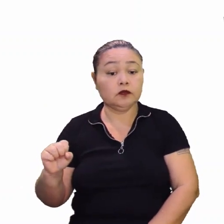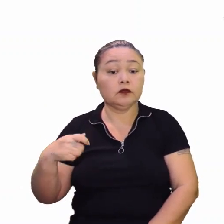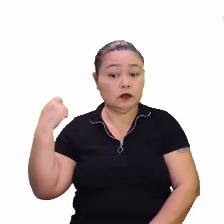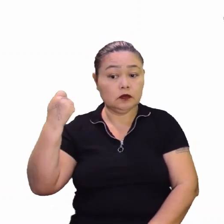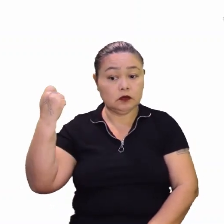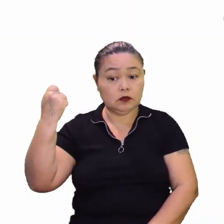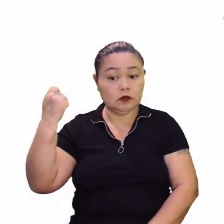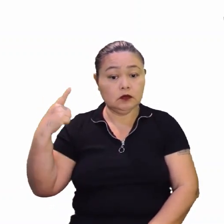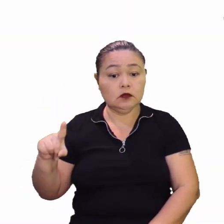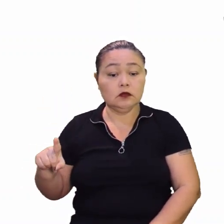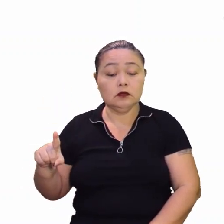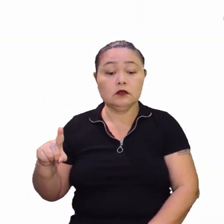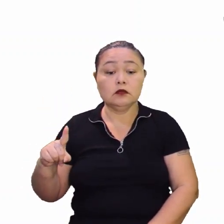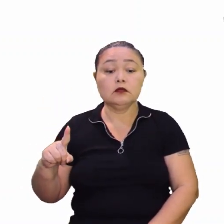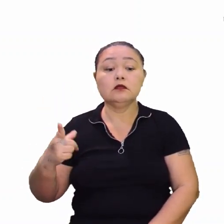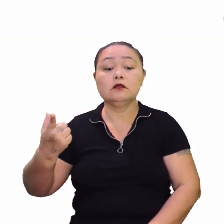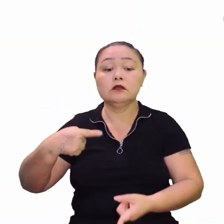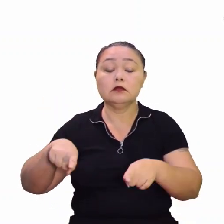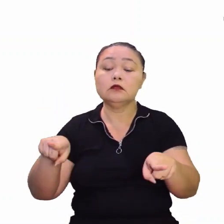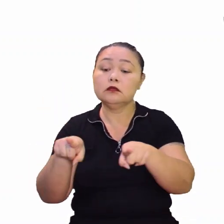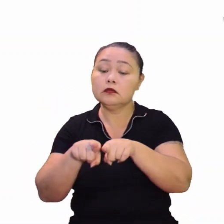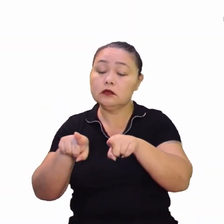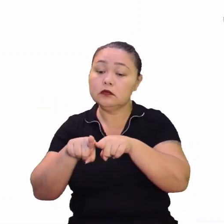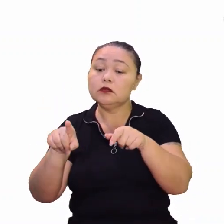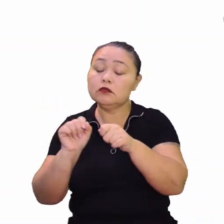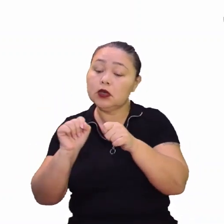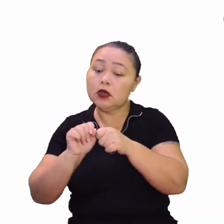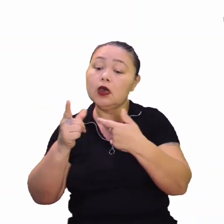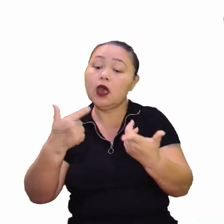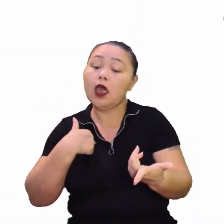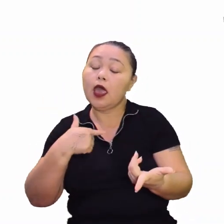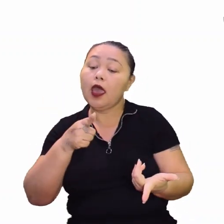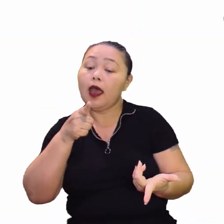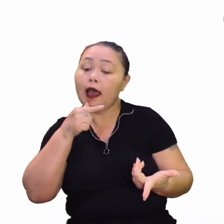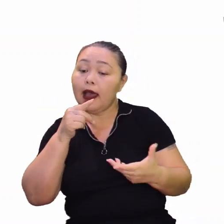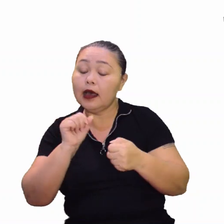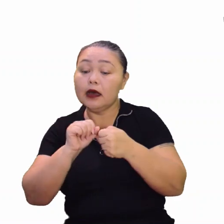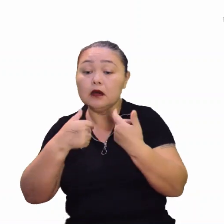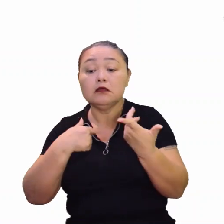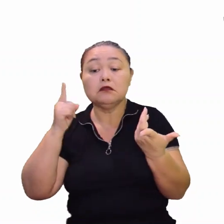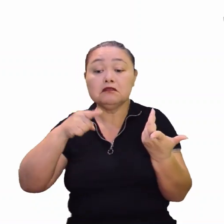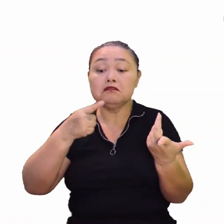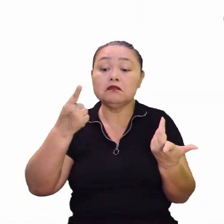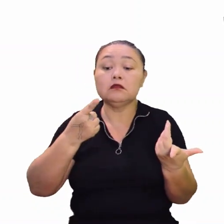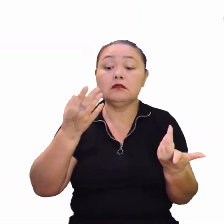Rio Grande do Sul, a questão da qualidade também. Muito bem. Caindo quantidade e qualidade.